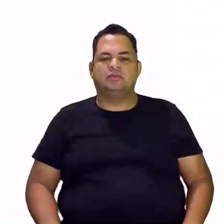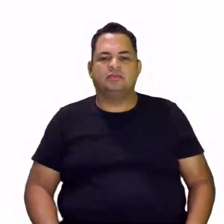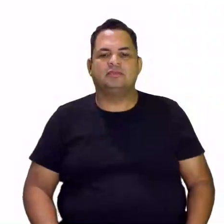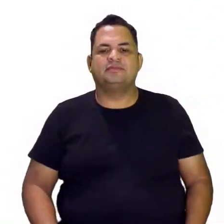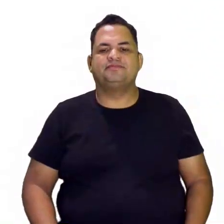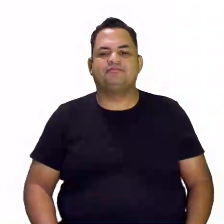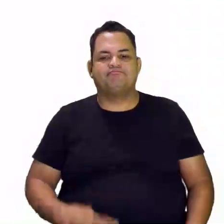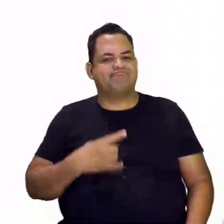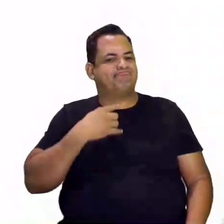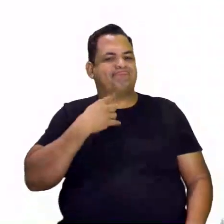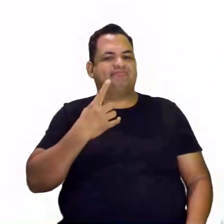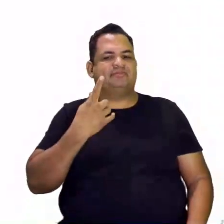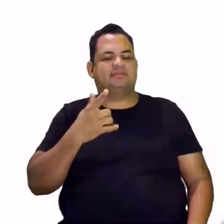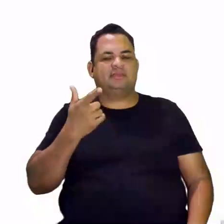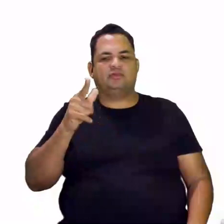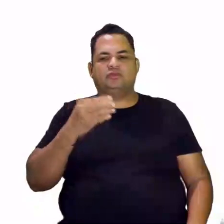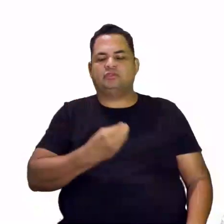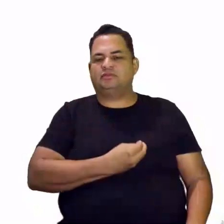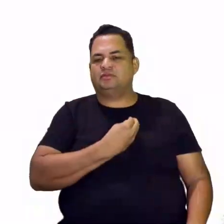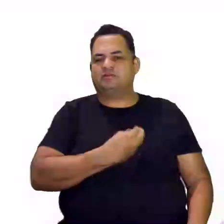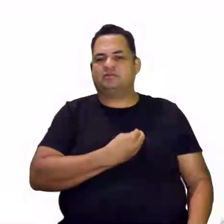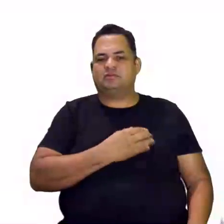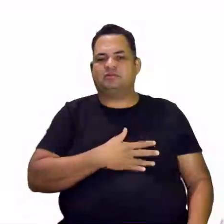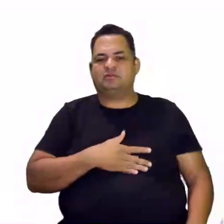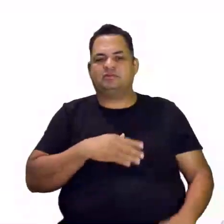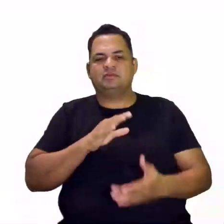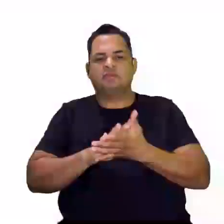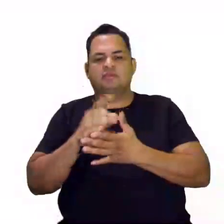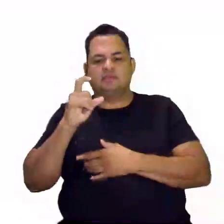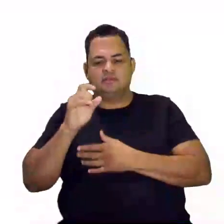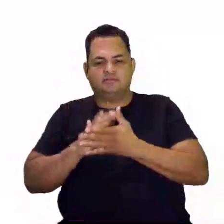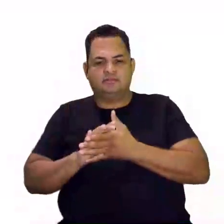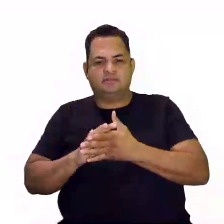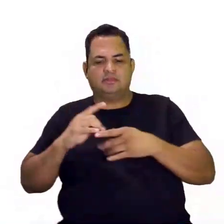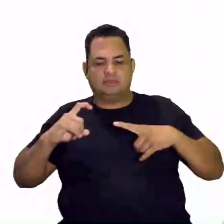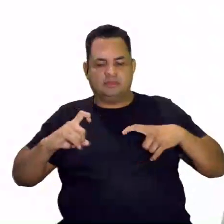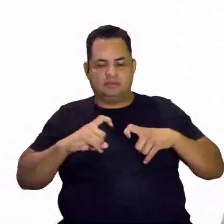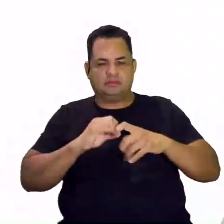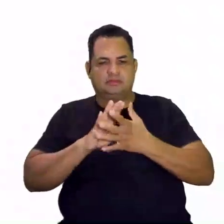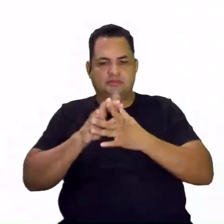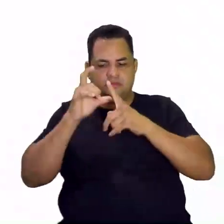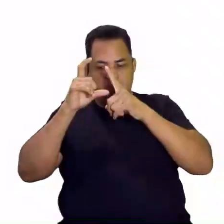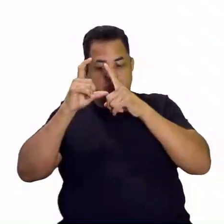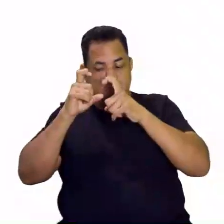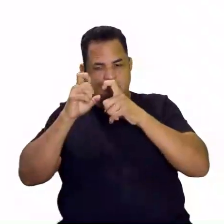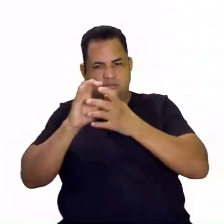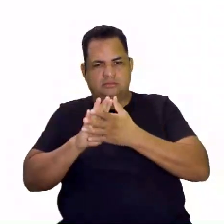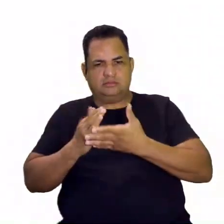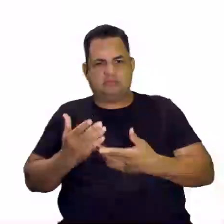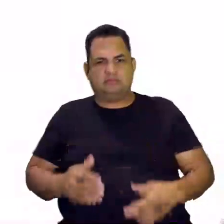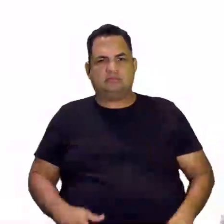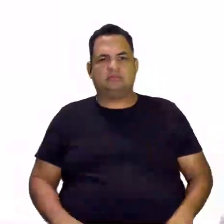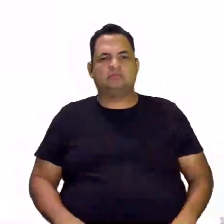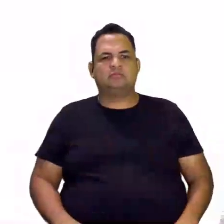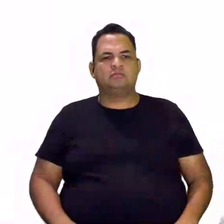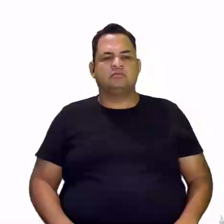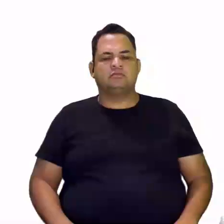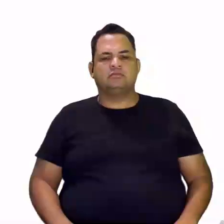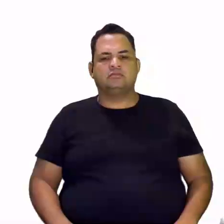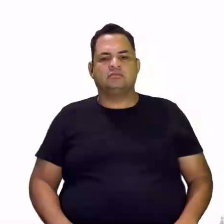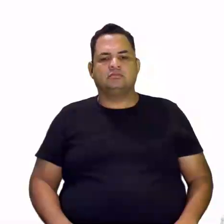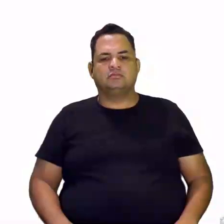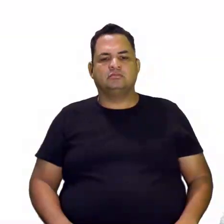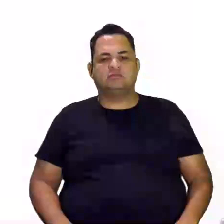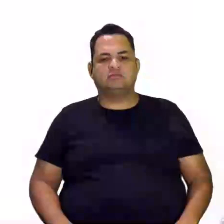Insuportável, né, para alguns outros seres vivos, mas essa bactéria foi encontrada e foi fotografada por esse microscópio eletrônico